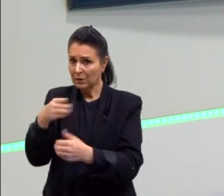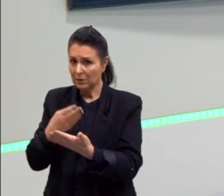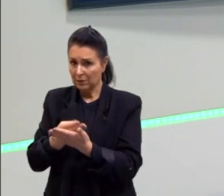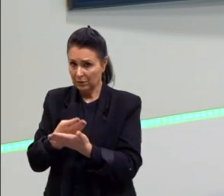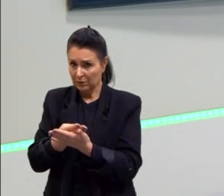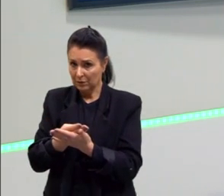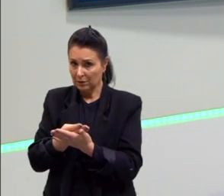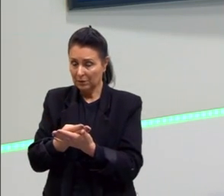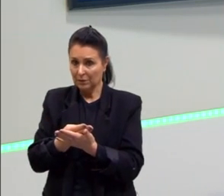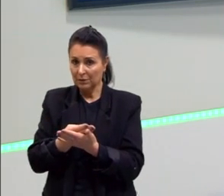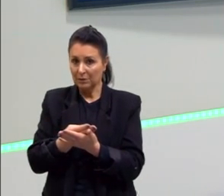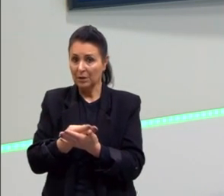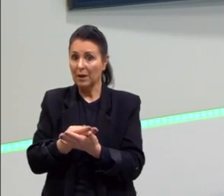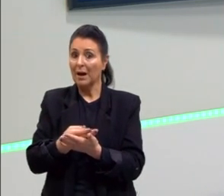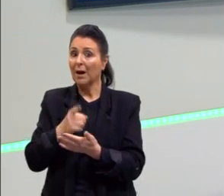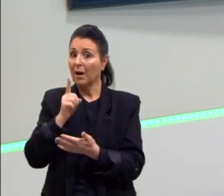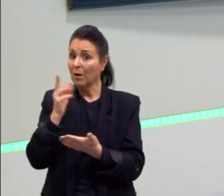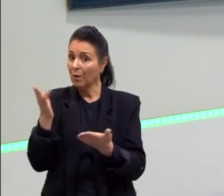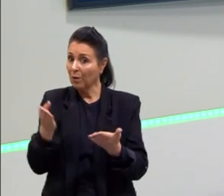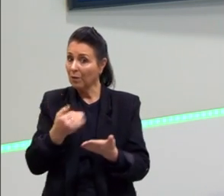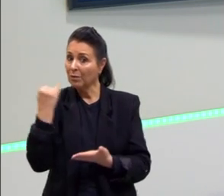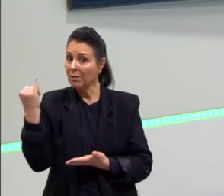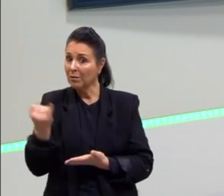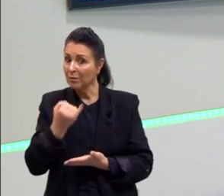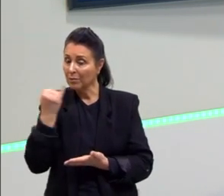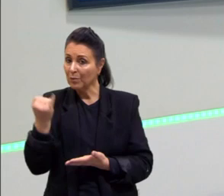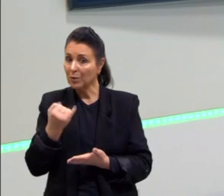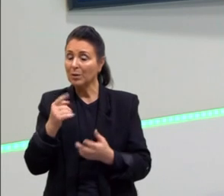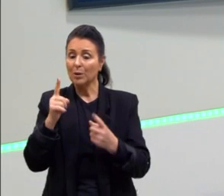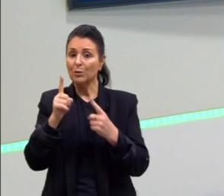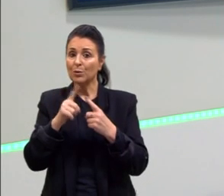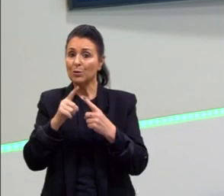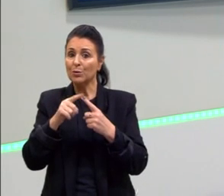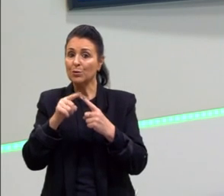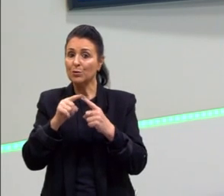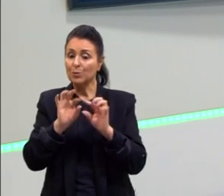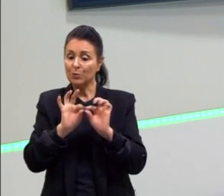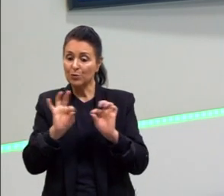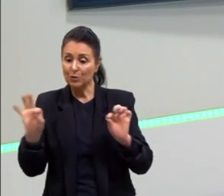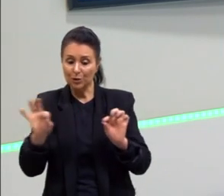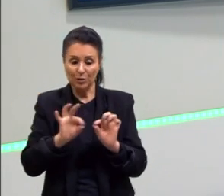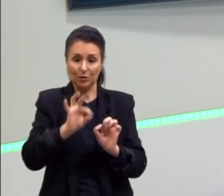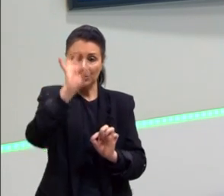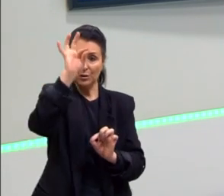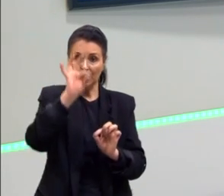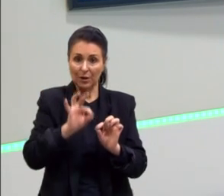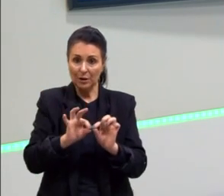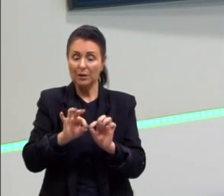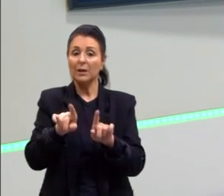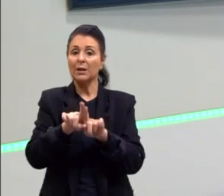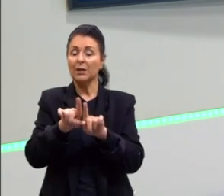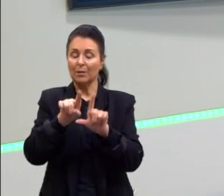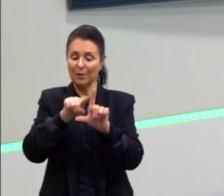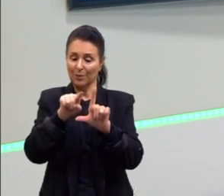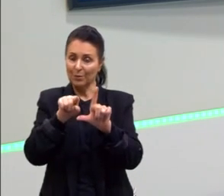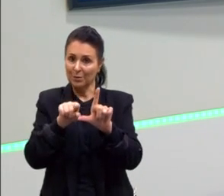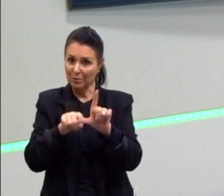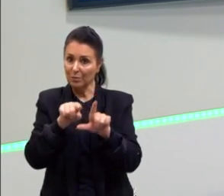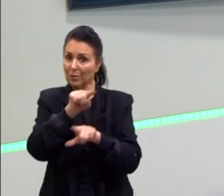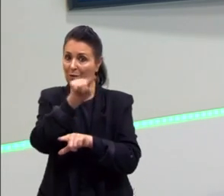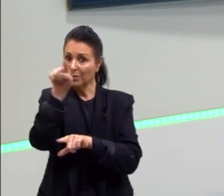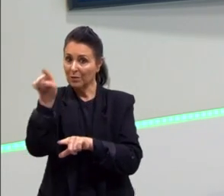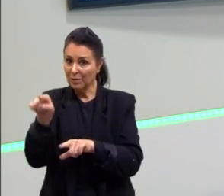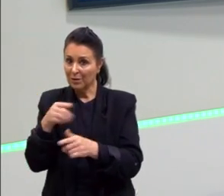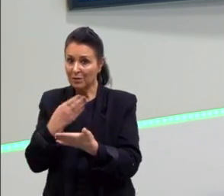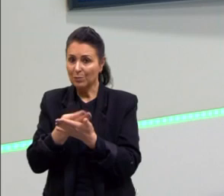então aqui é Talvez seja importante uma cara ali os tipos de retas e também os tipos de ângulos para que